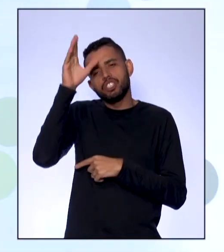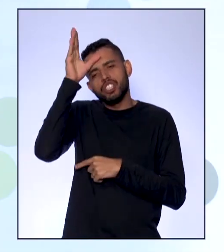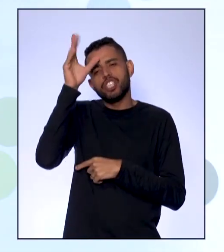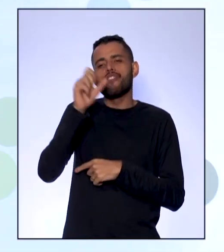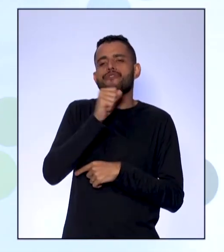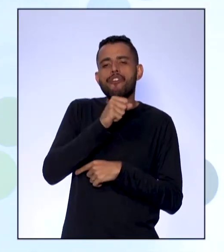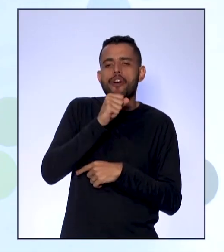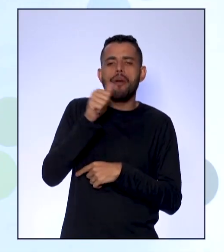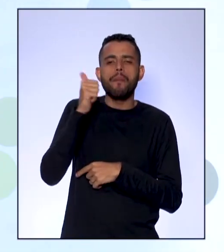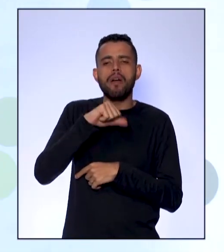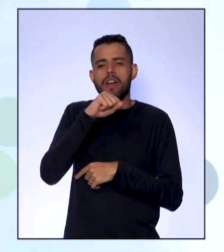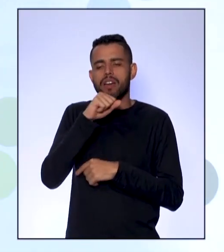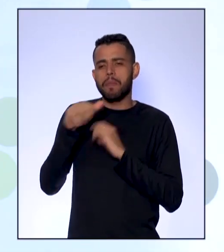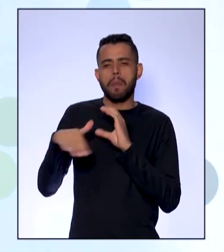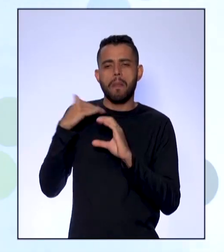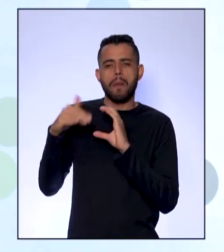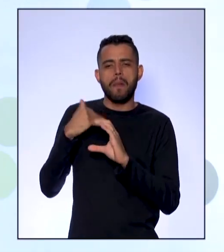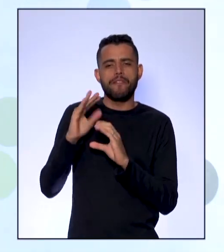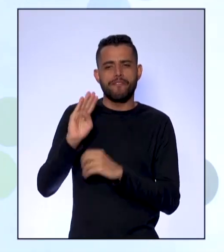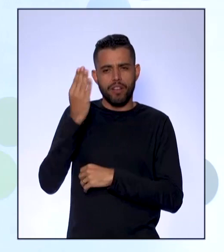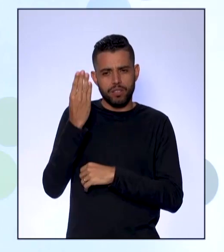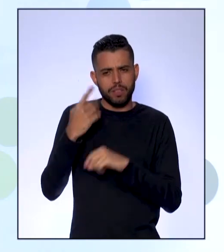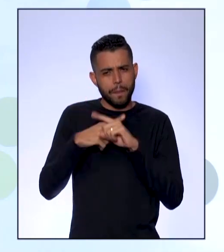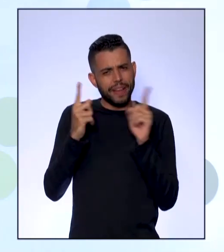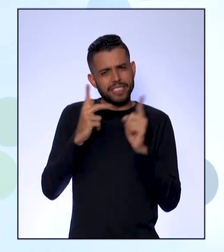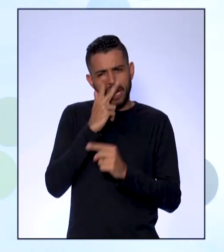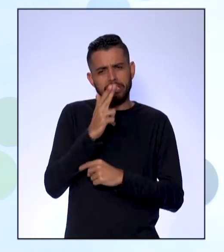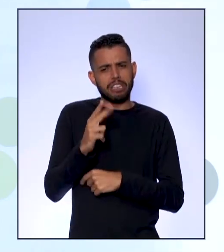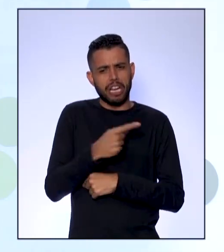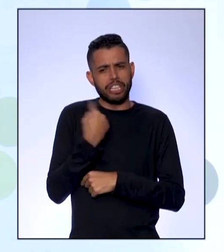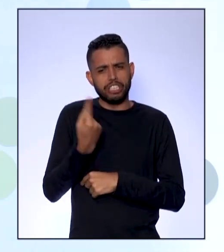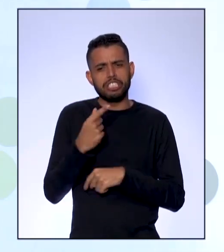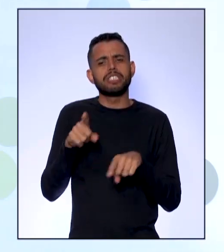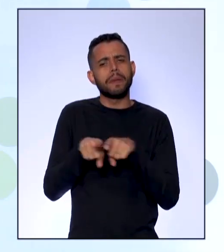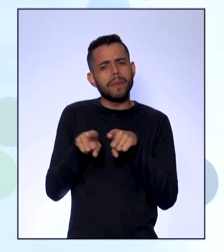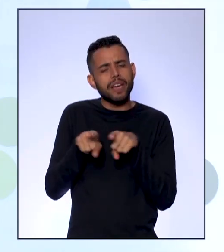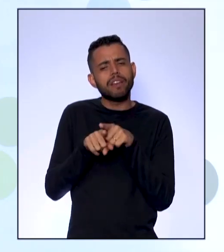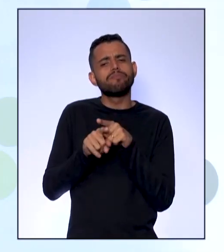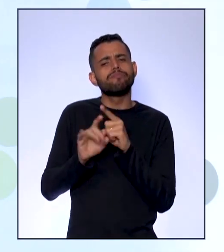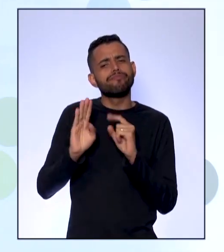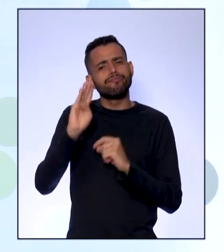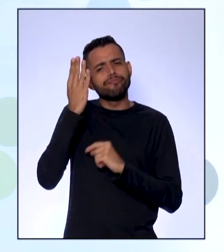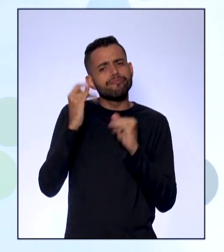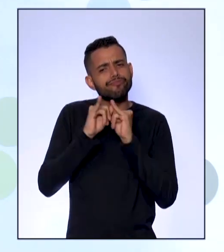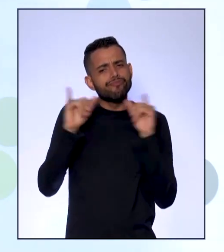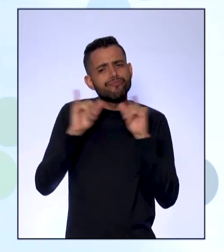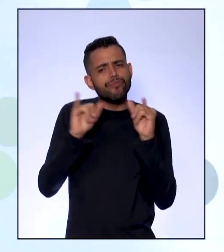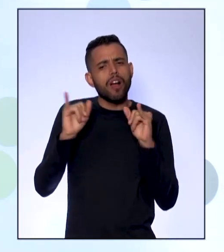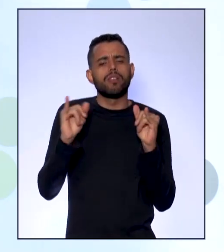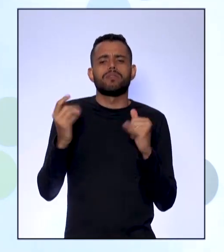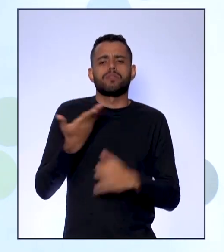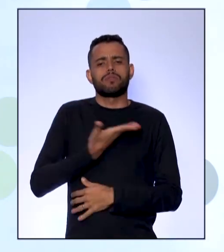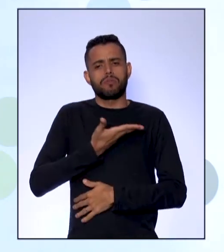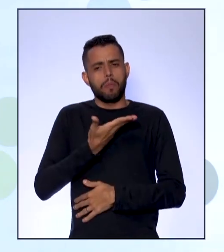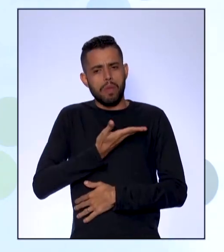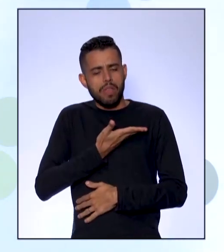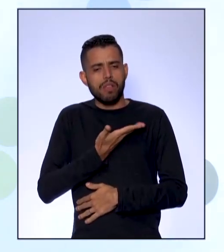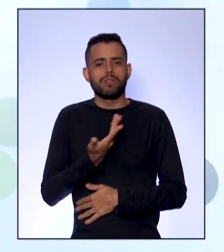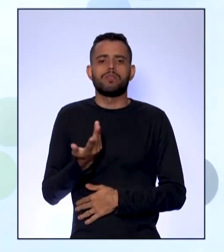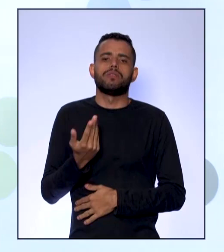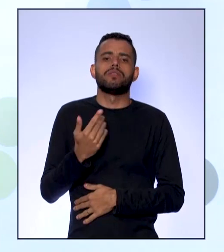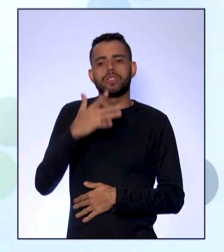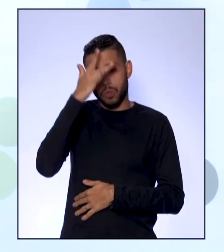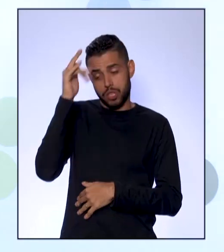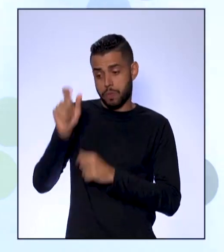pra gente e é fake news, mas será que a gente também não está fazendo um tipo de fake news aí, né, com os nossos colegas, com